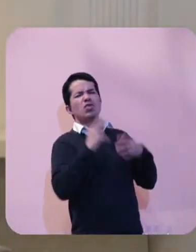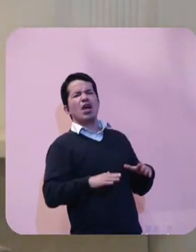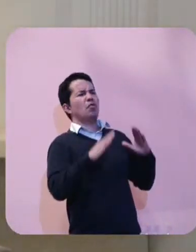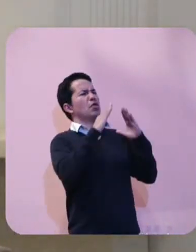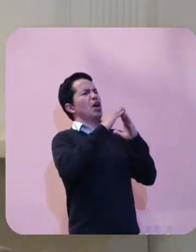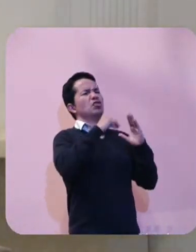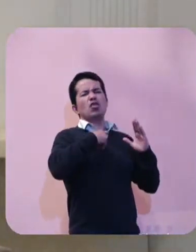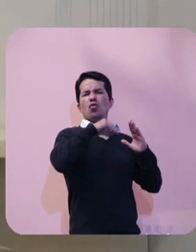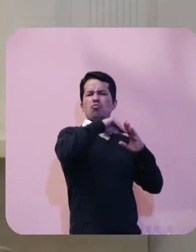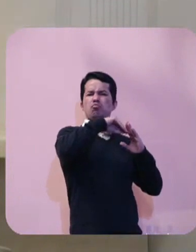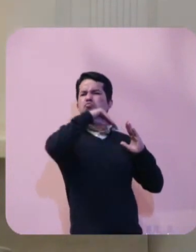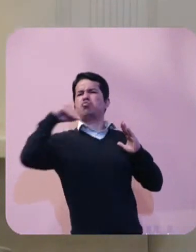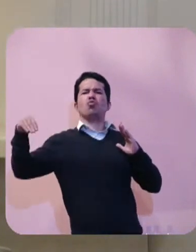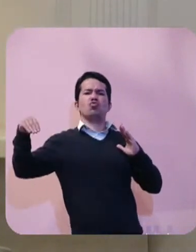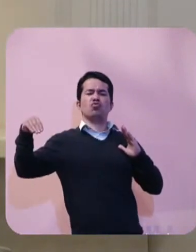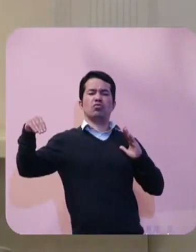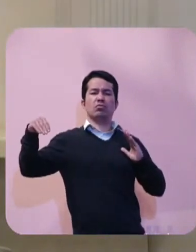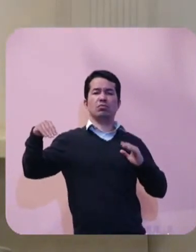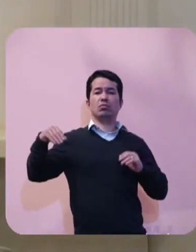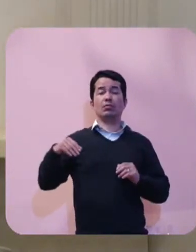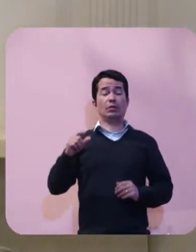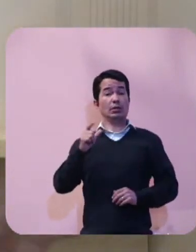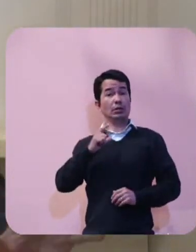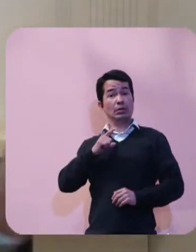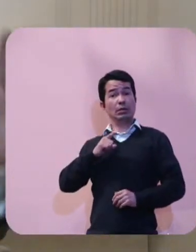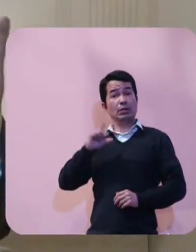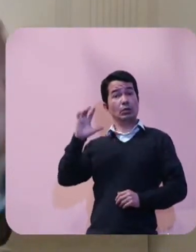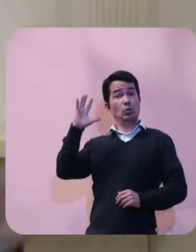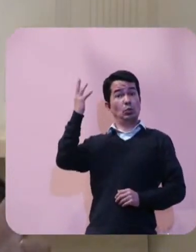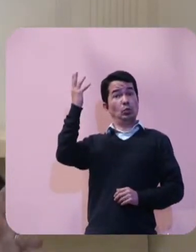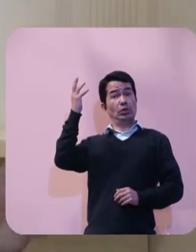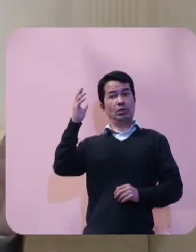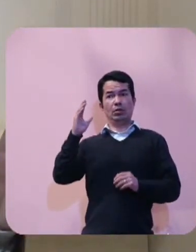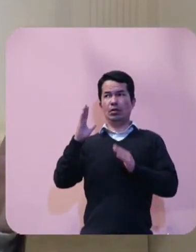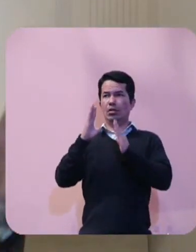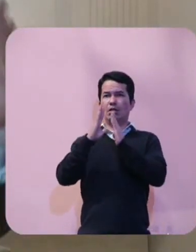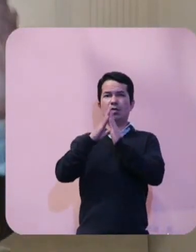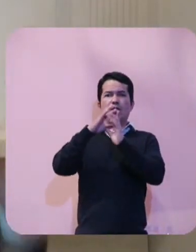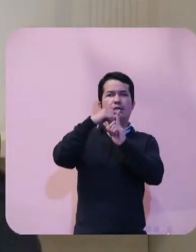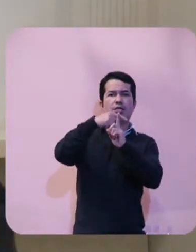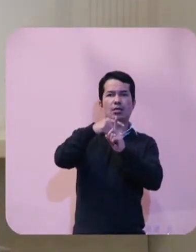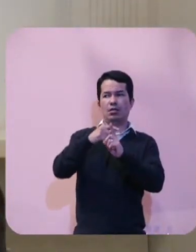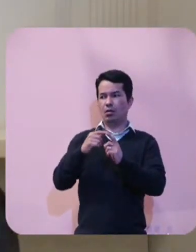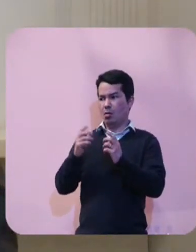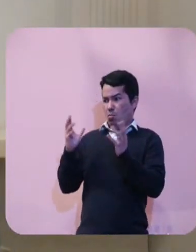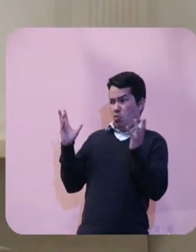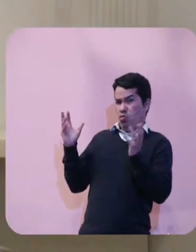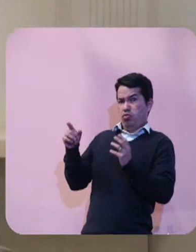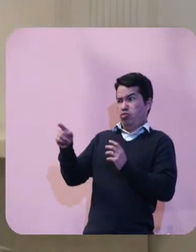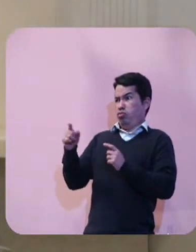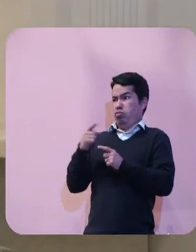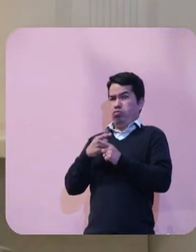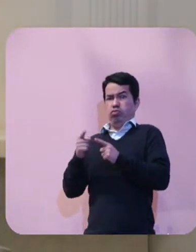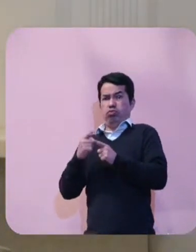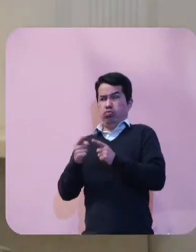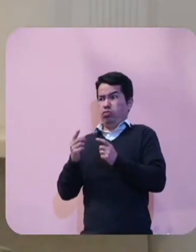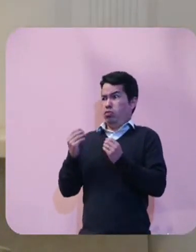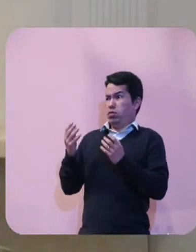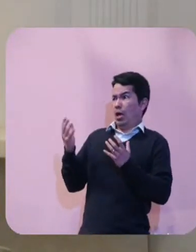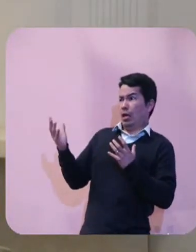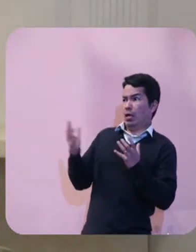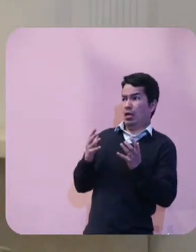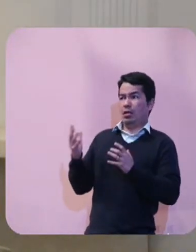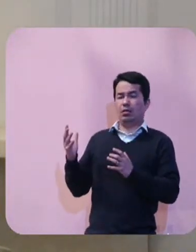E para apaziguar as questões internas da igreja por causa da conduta do seu filho, ele